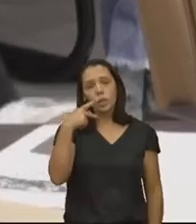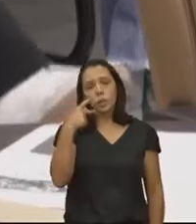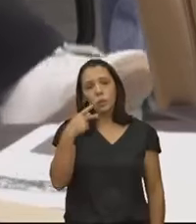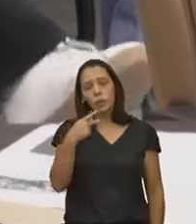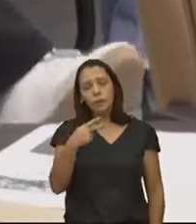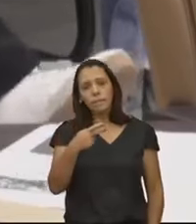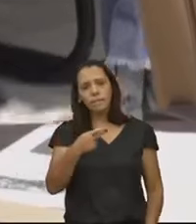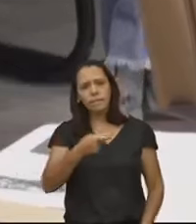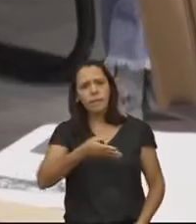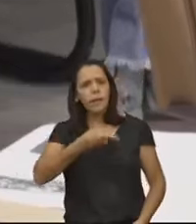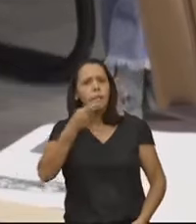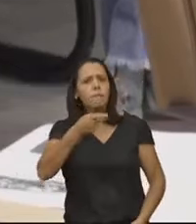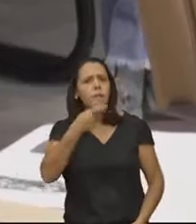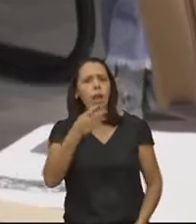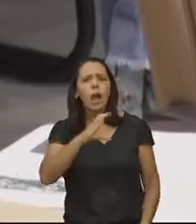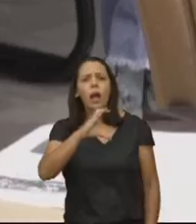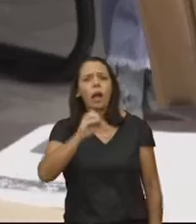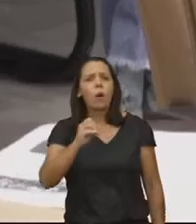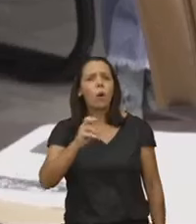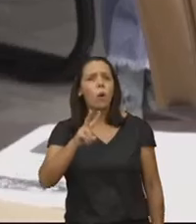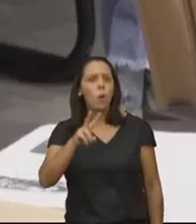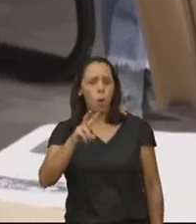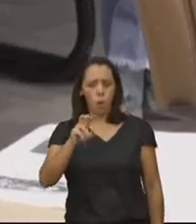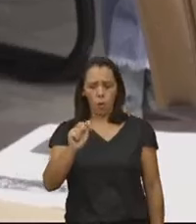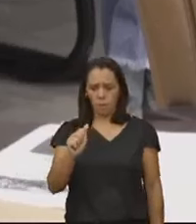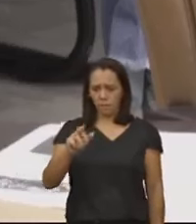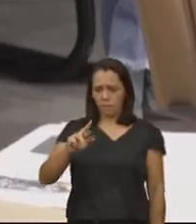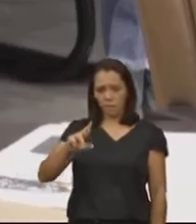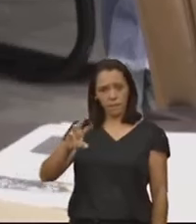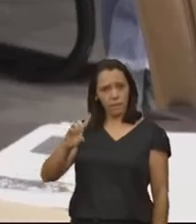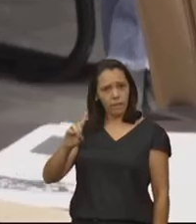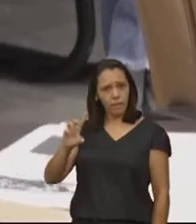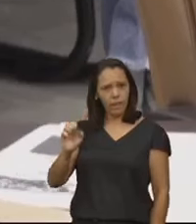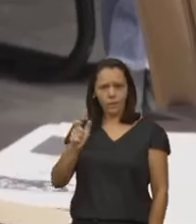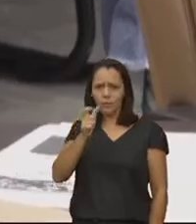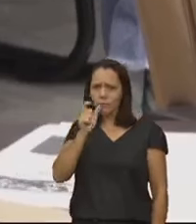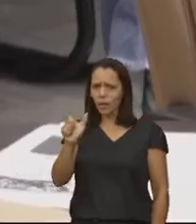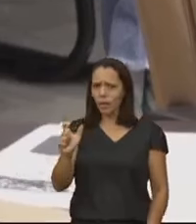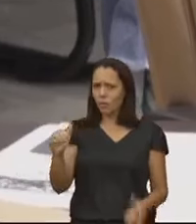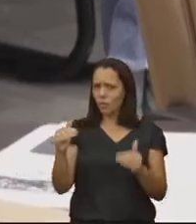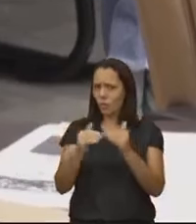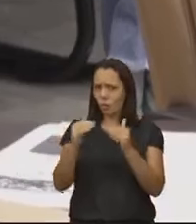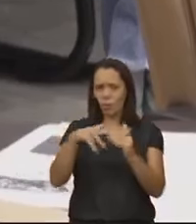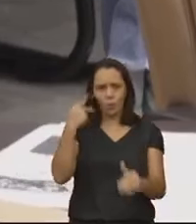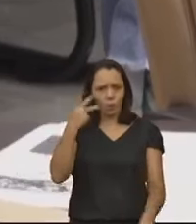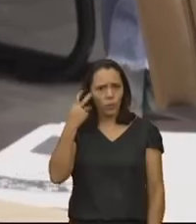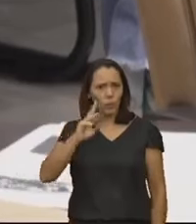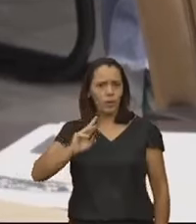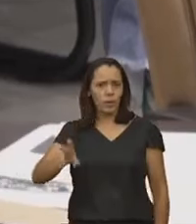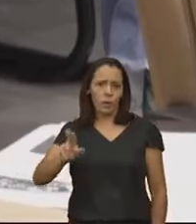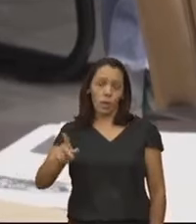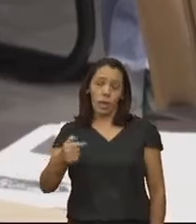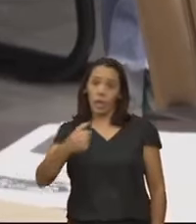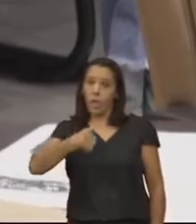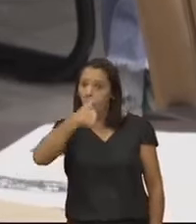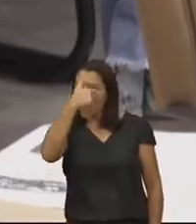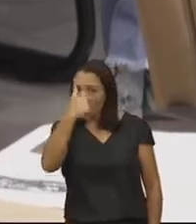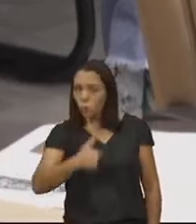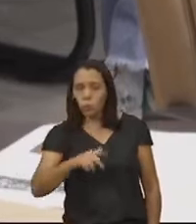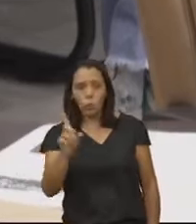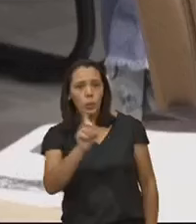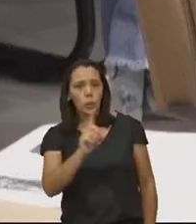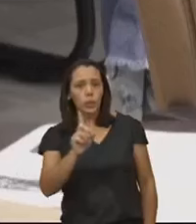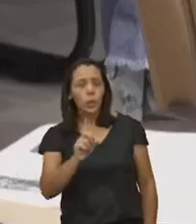opiniões, isso não é linguajar apropriado de um nobre edil, de um vereador, não é? Agora, covarde não sou, porque estou aqui há 9